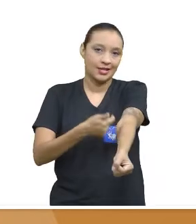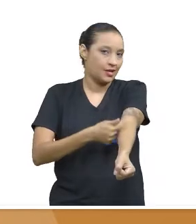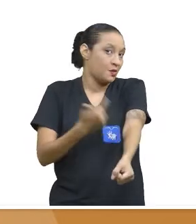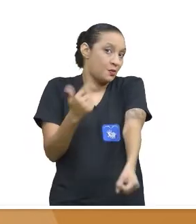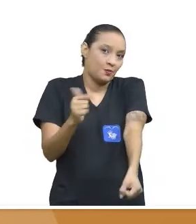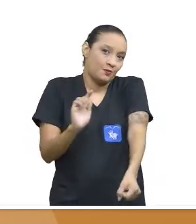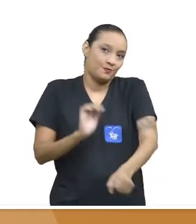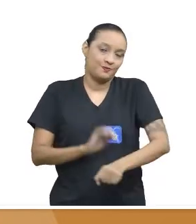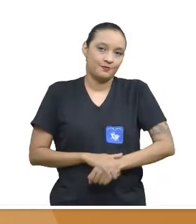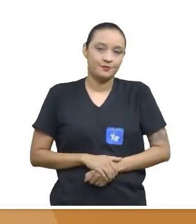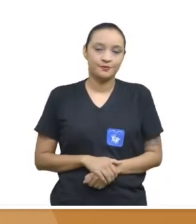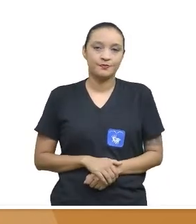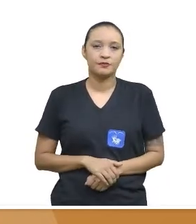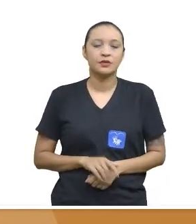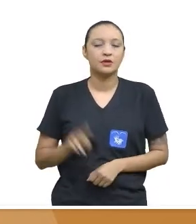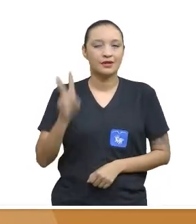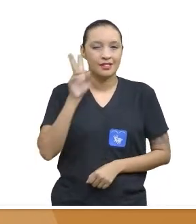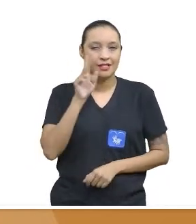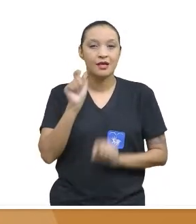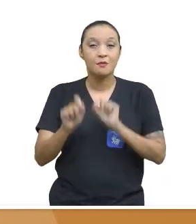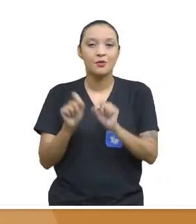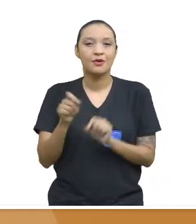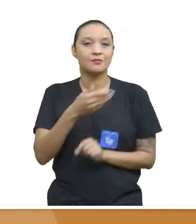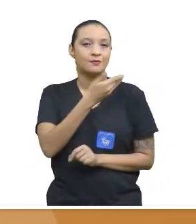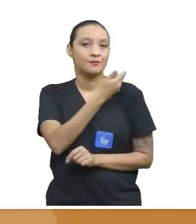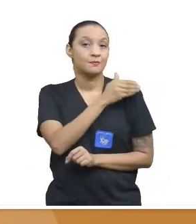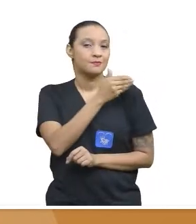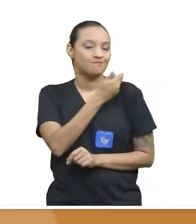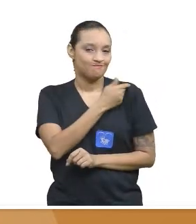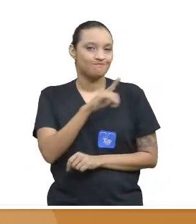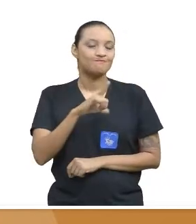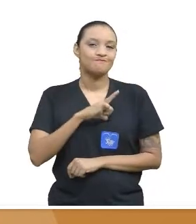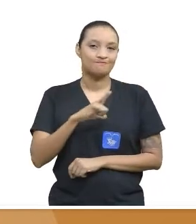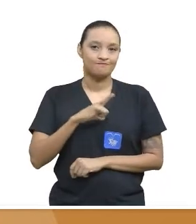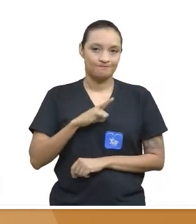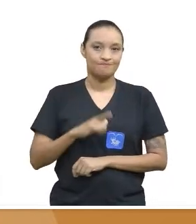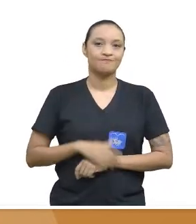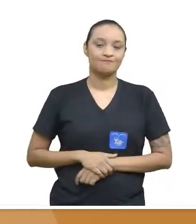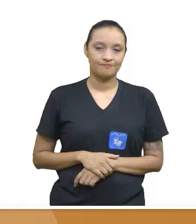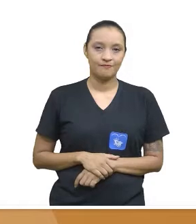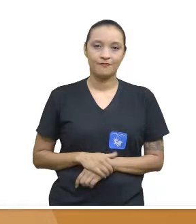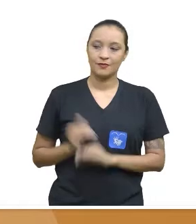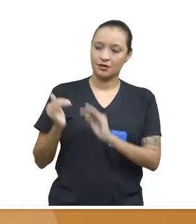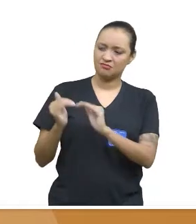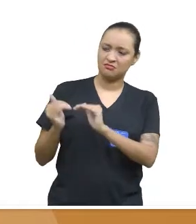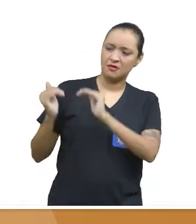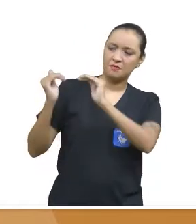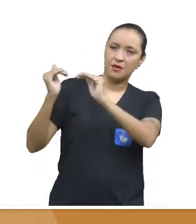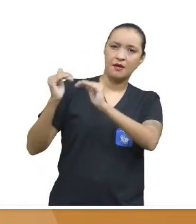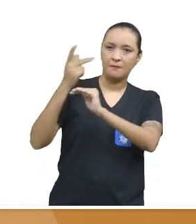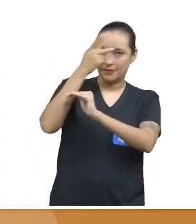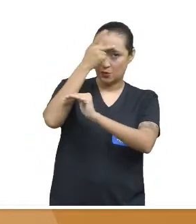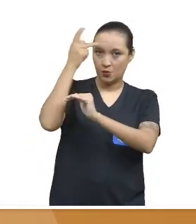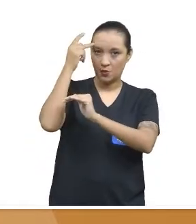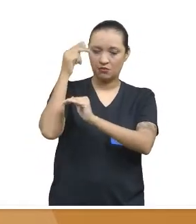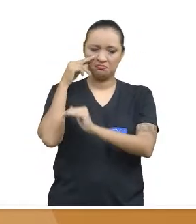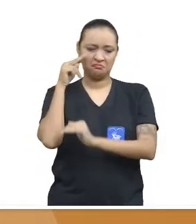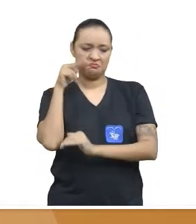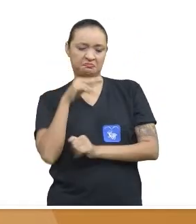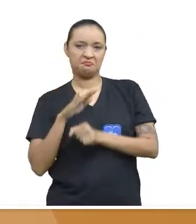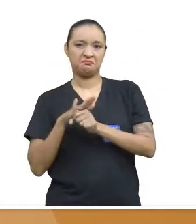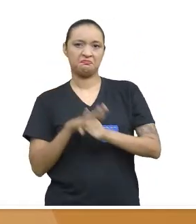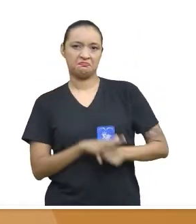aquele velho e tradicional preconceito que se tem de entidades superiores àquelas que são dominadas por elas. O